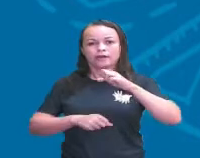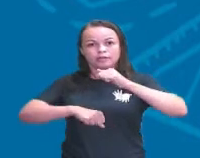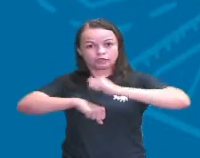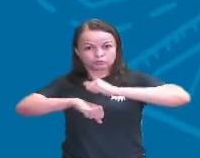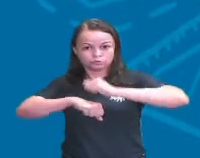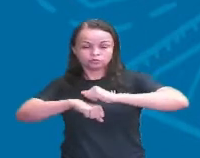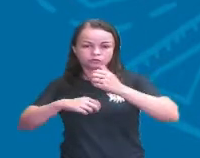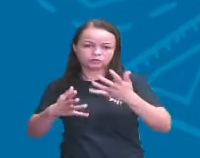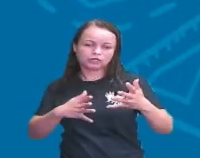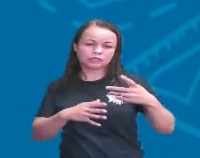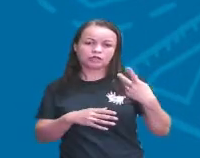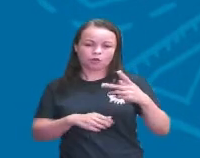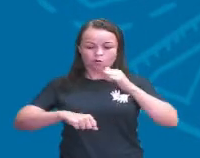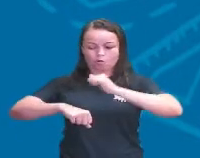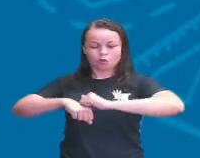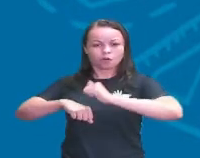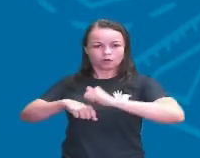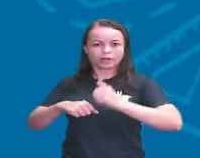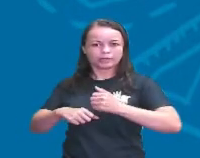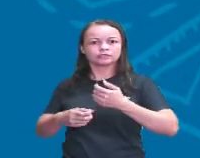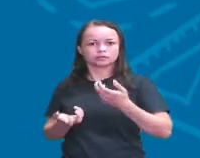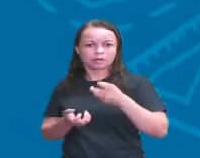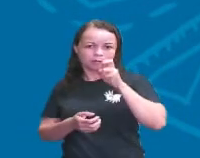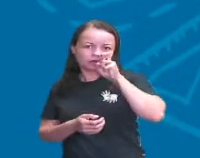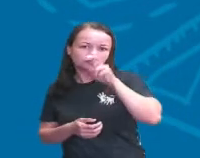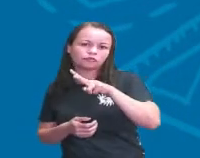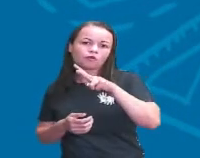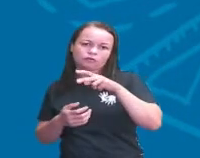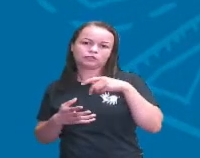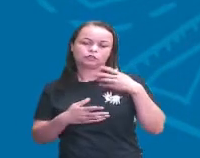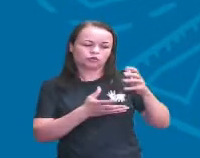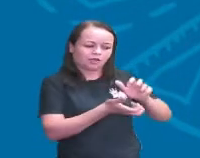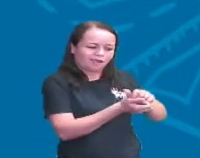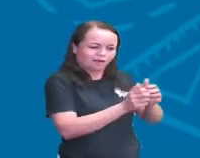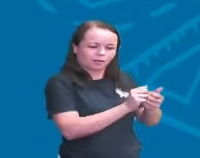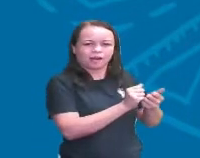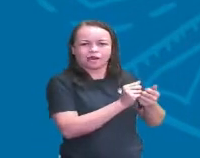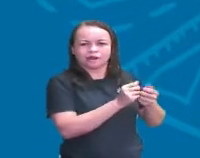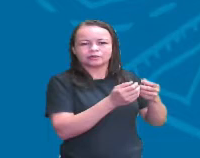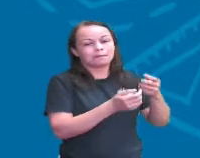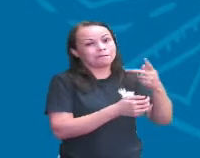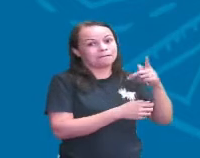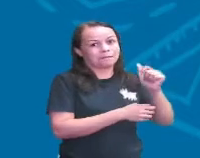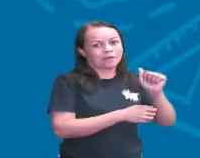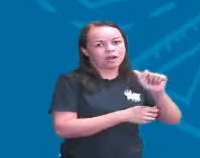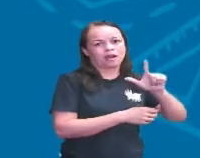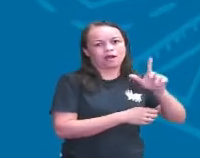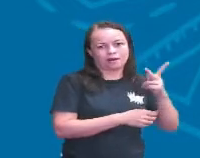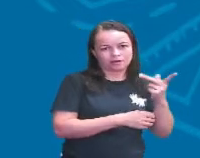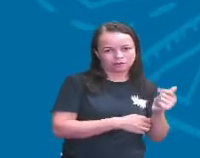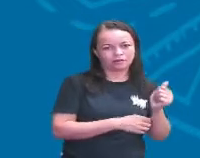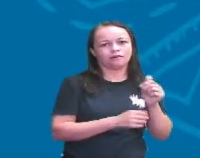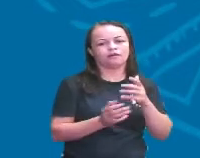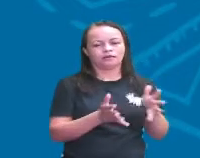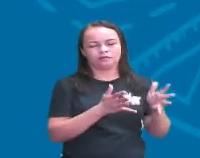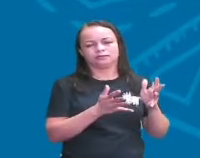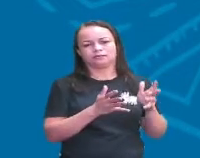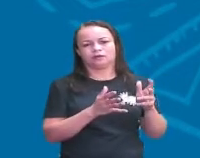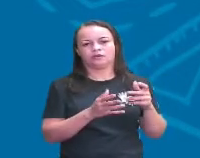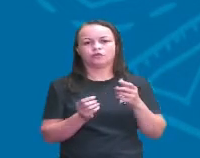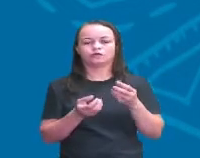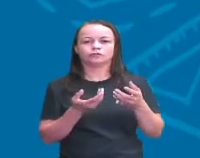observar que a de concreto tem uma durabilidade bem maior do que a de palha. Assim também foi a agricultura. Quando